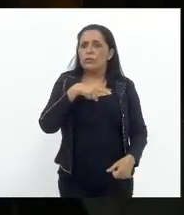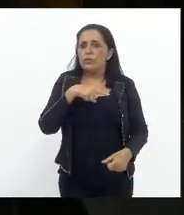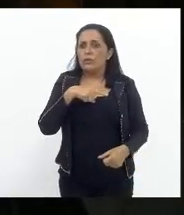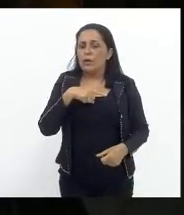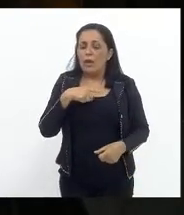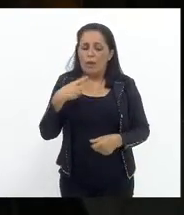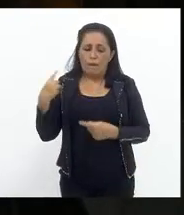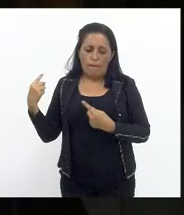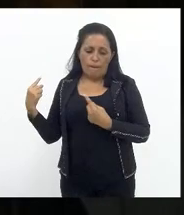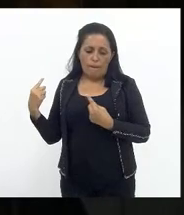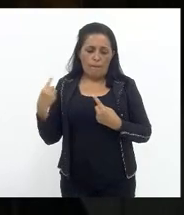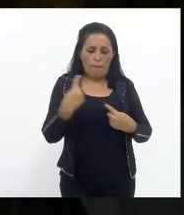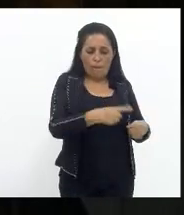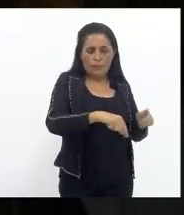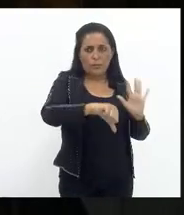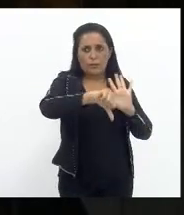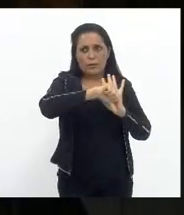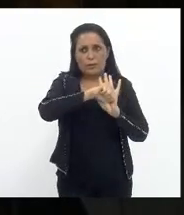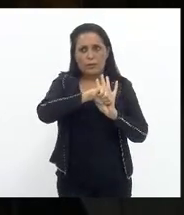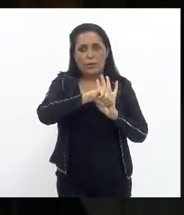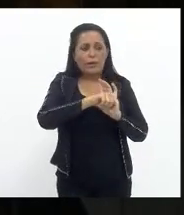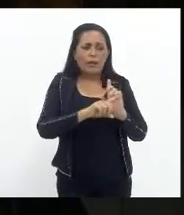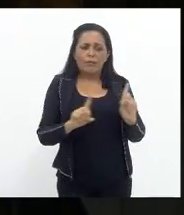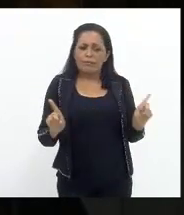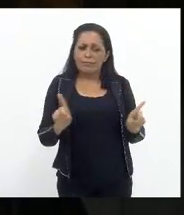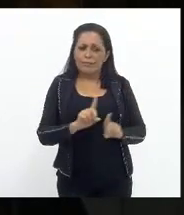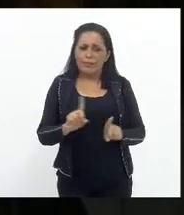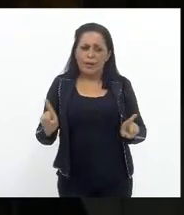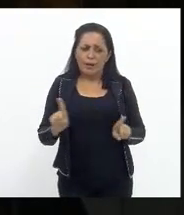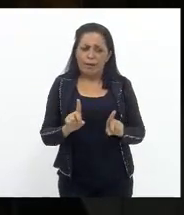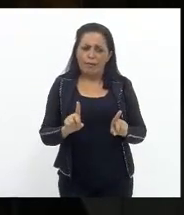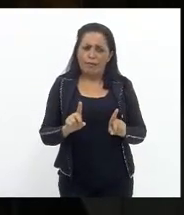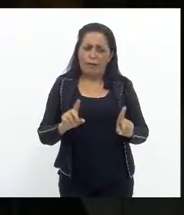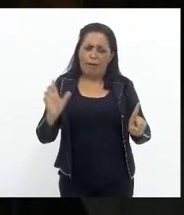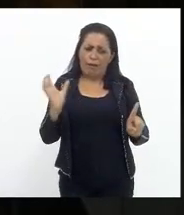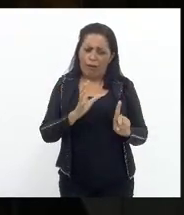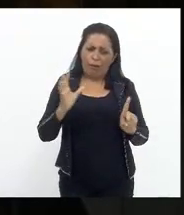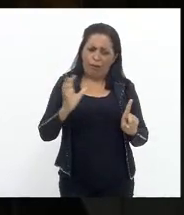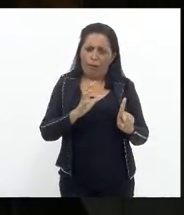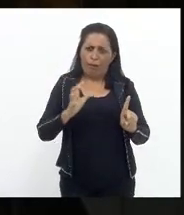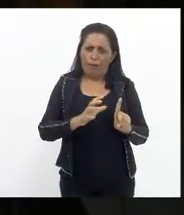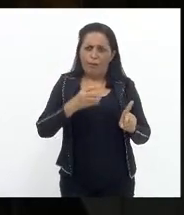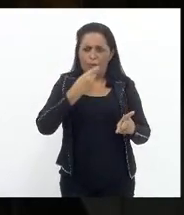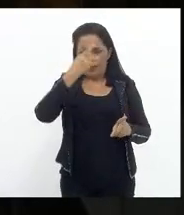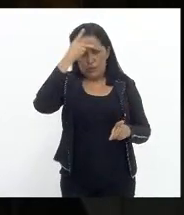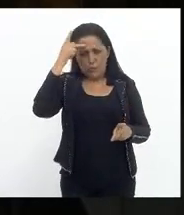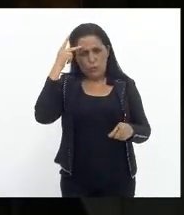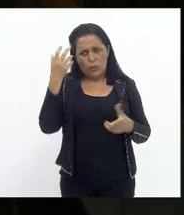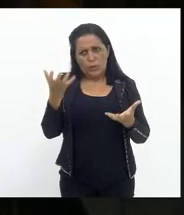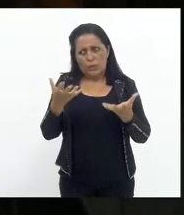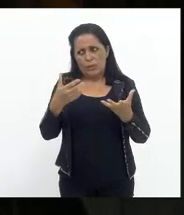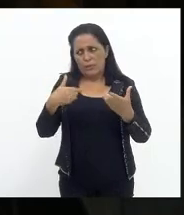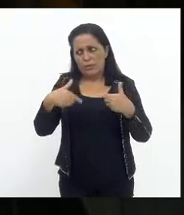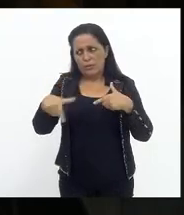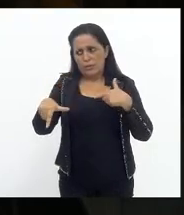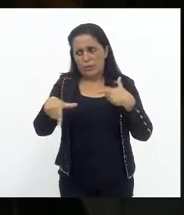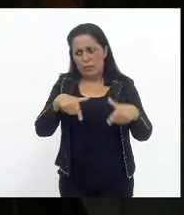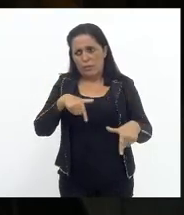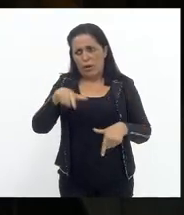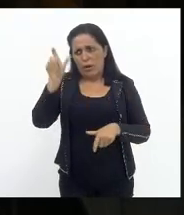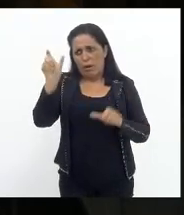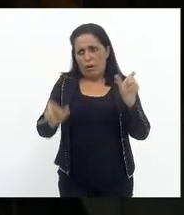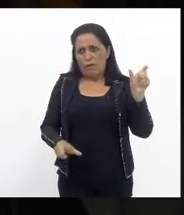crime, e não está atazanando a vida daqueles que precisam